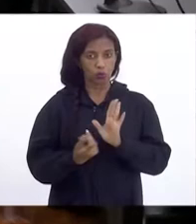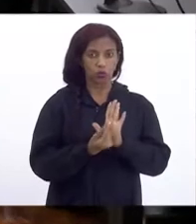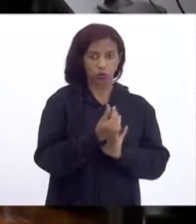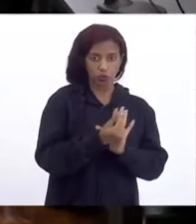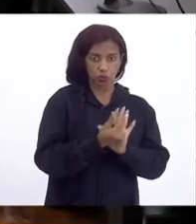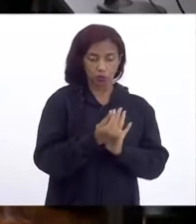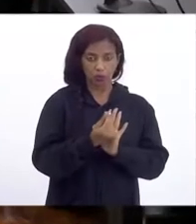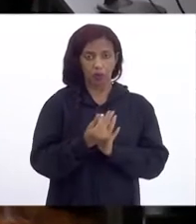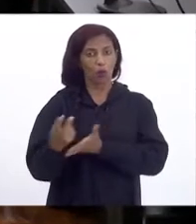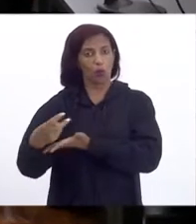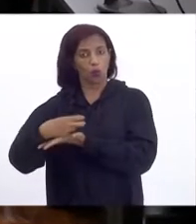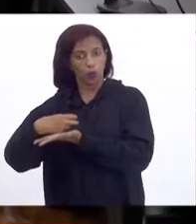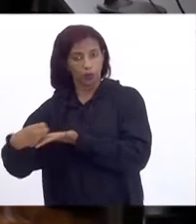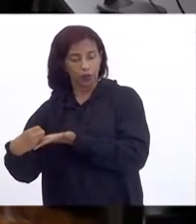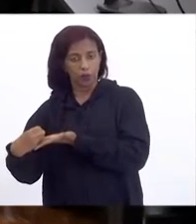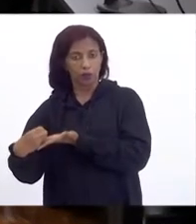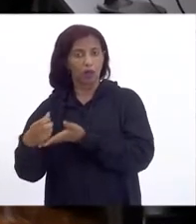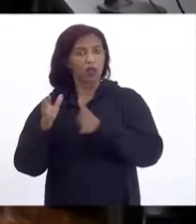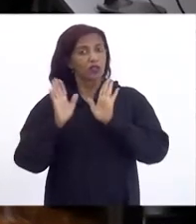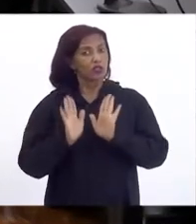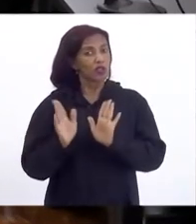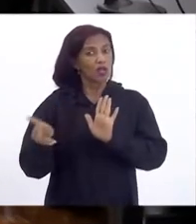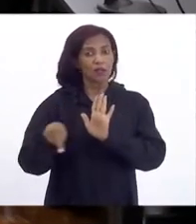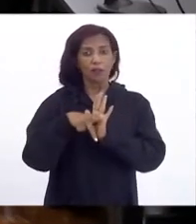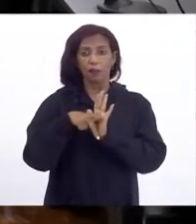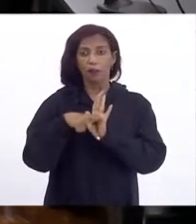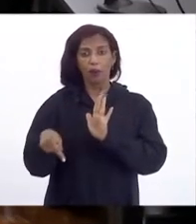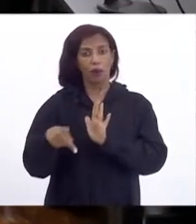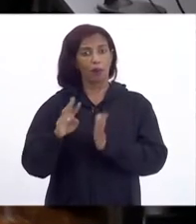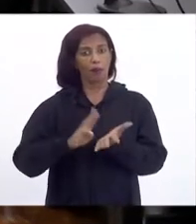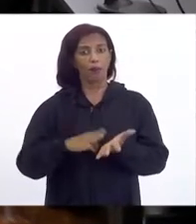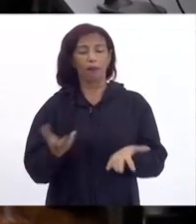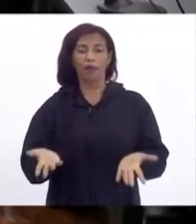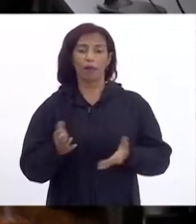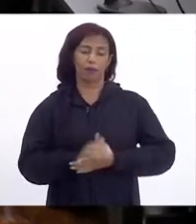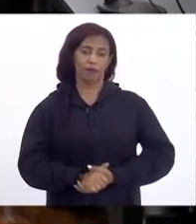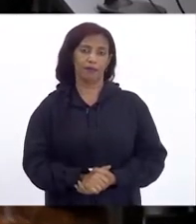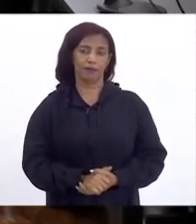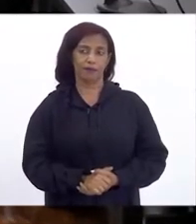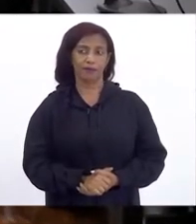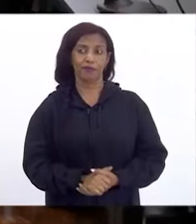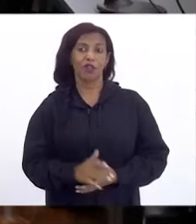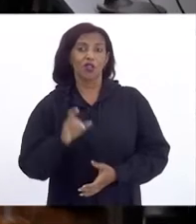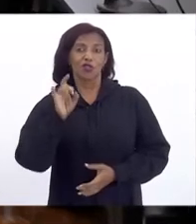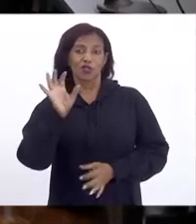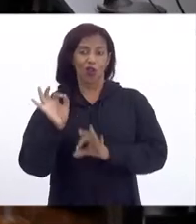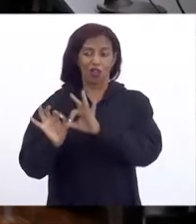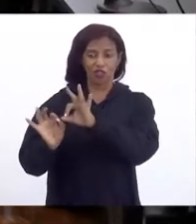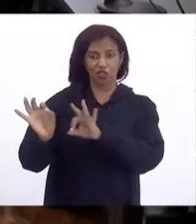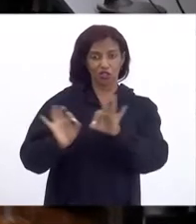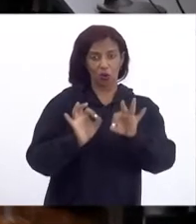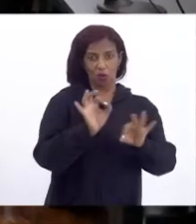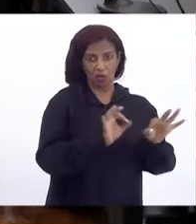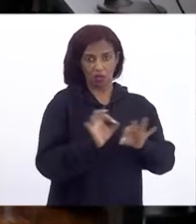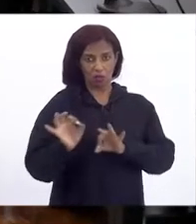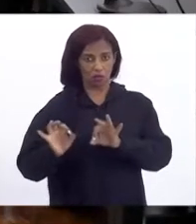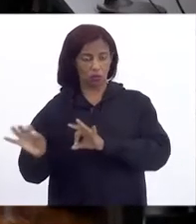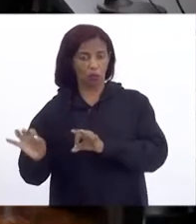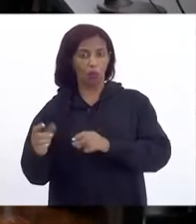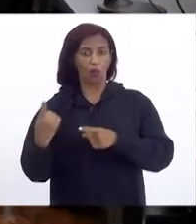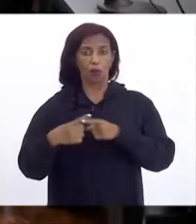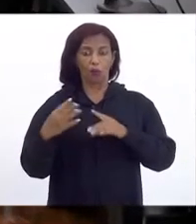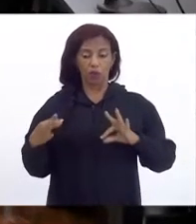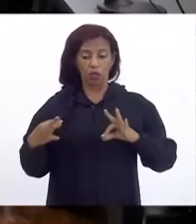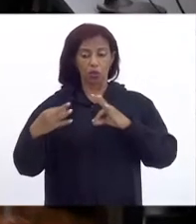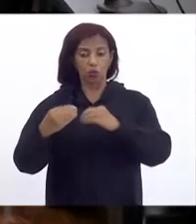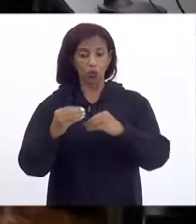orçamento e tributação já são membros natos. A gente só reorganizou internamente, porque tudo